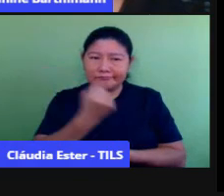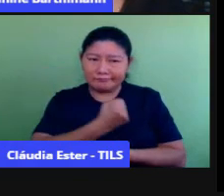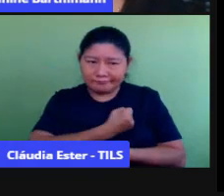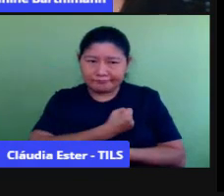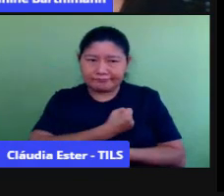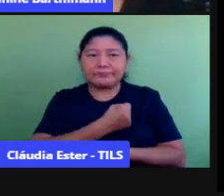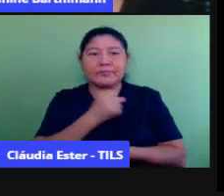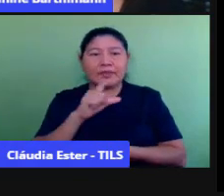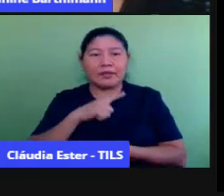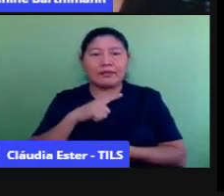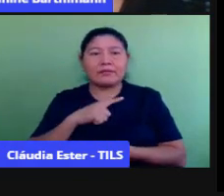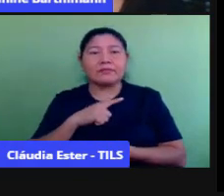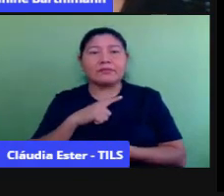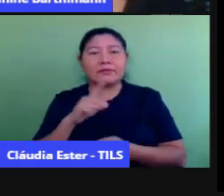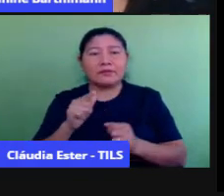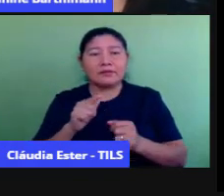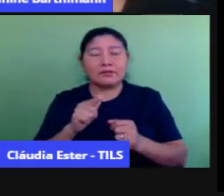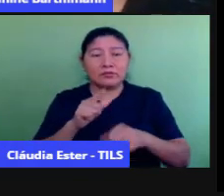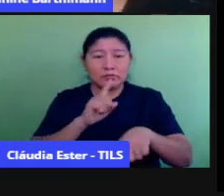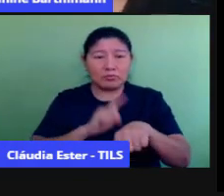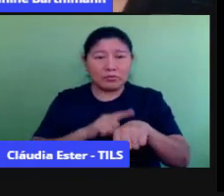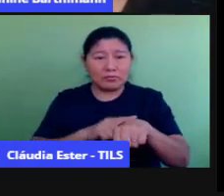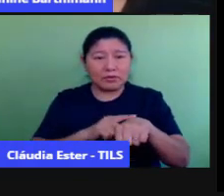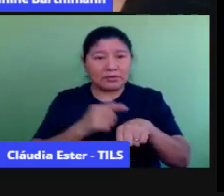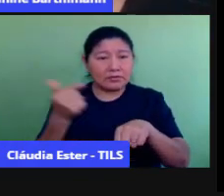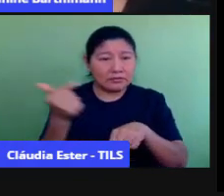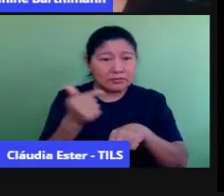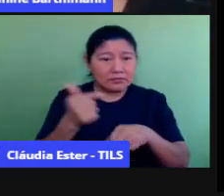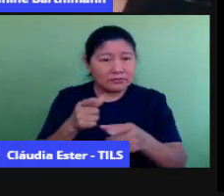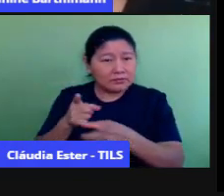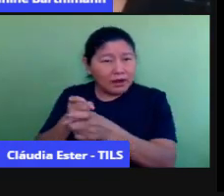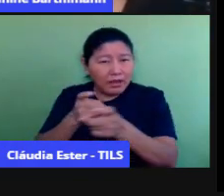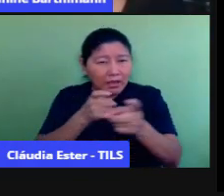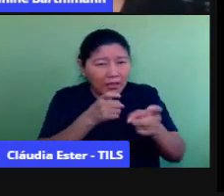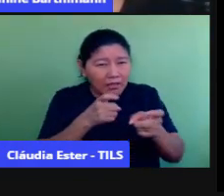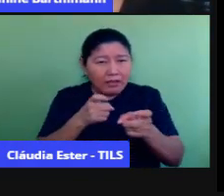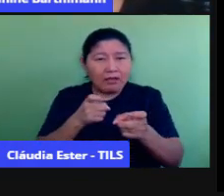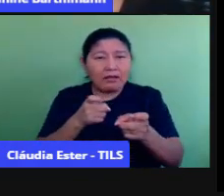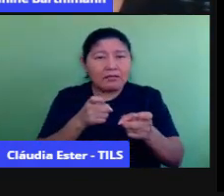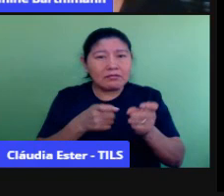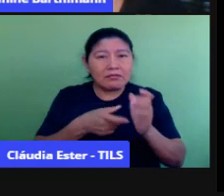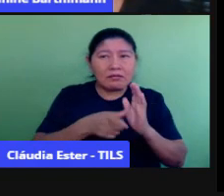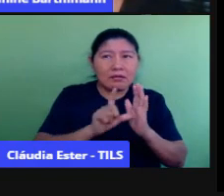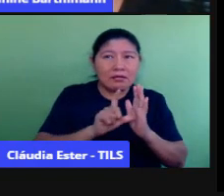no ápice da Segunda Guerra Mundial, mas antes